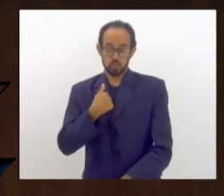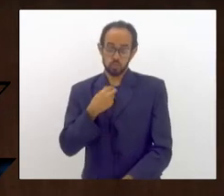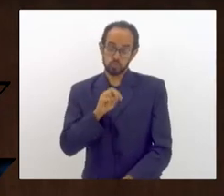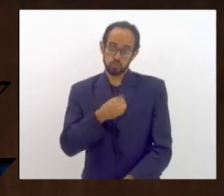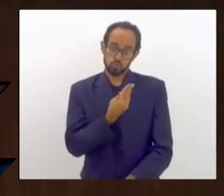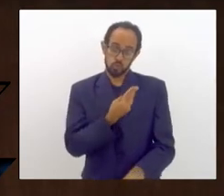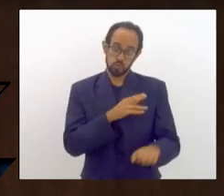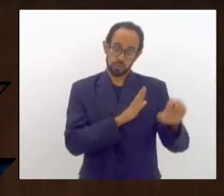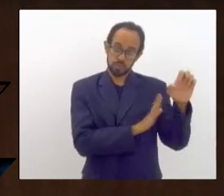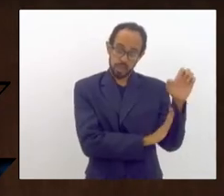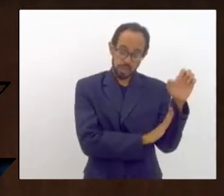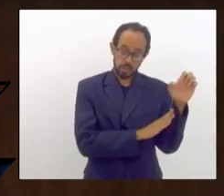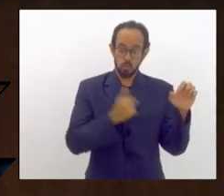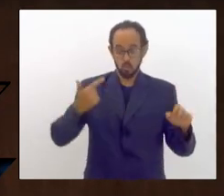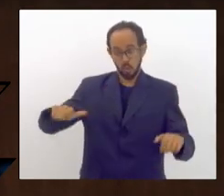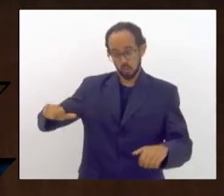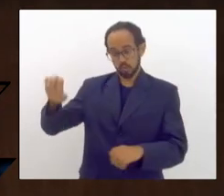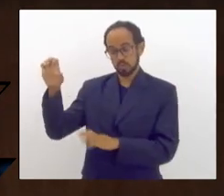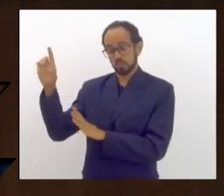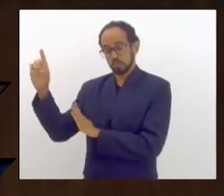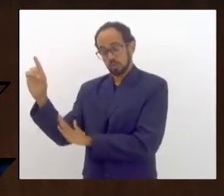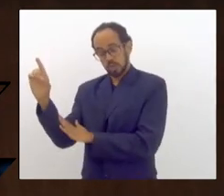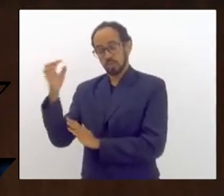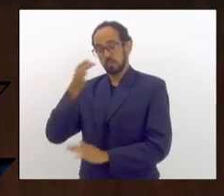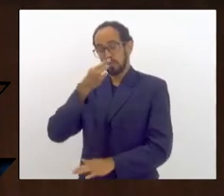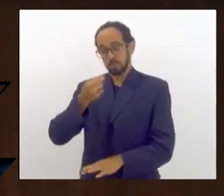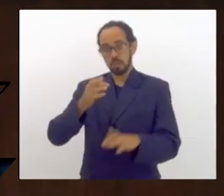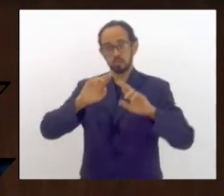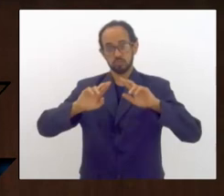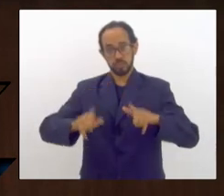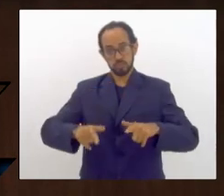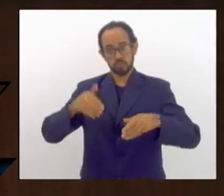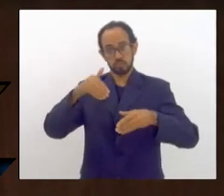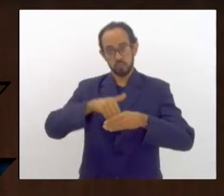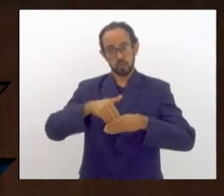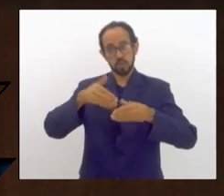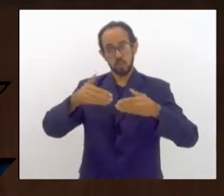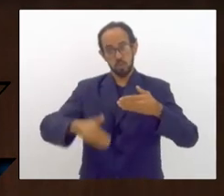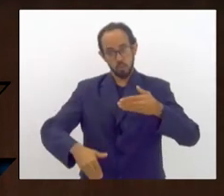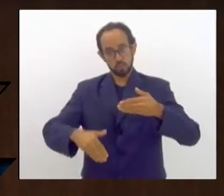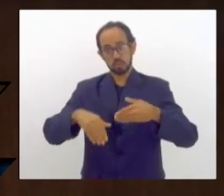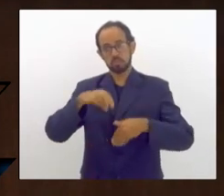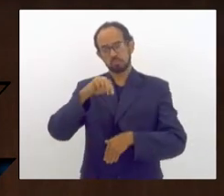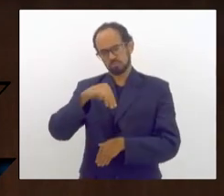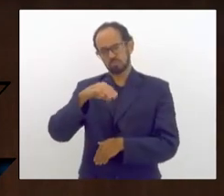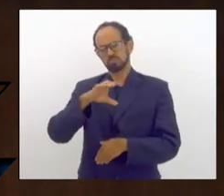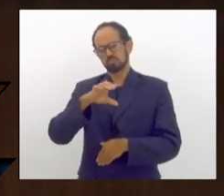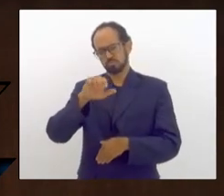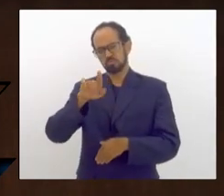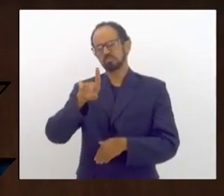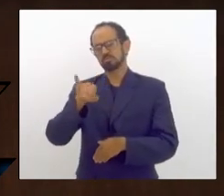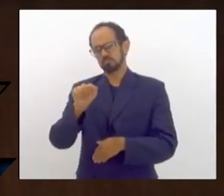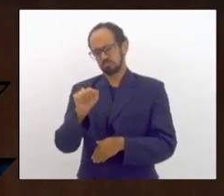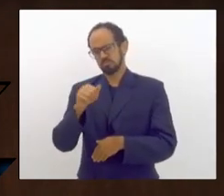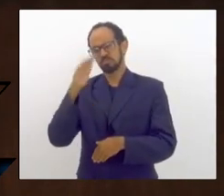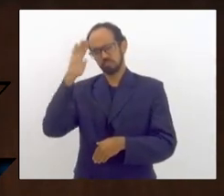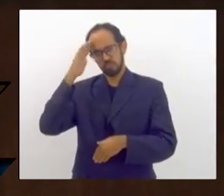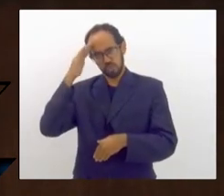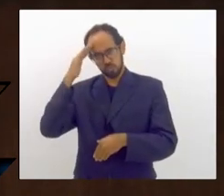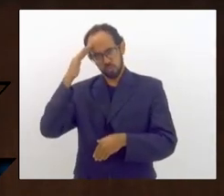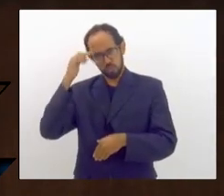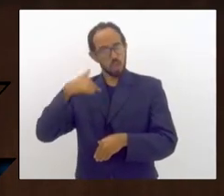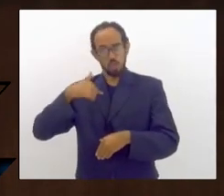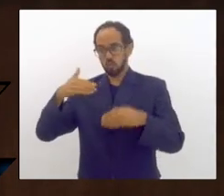deputado de direita, que tenha posicionamentos diferentes, votem contra o Emicida. Eu entendo. Discordo, mas